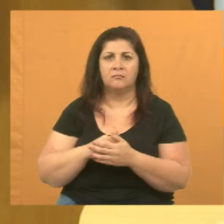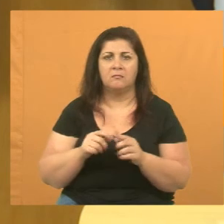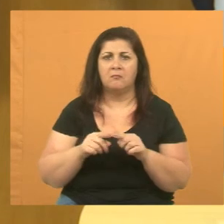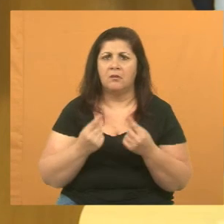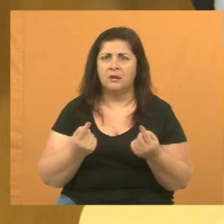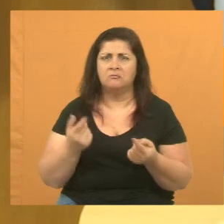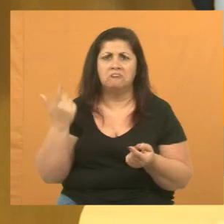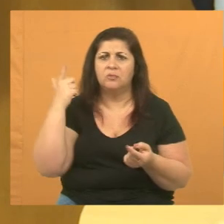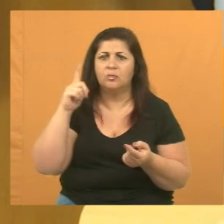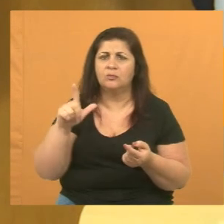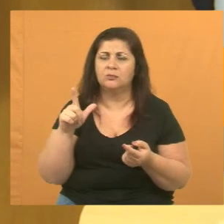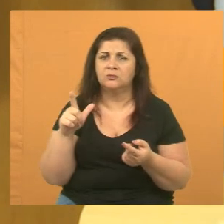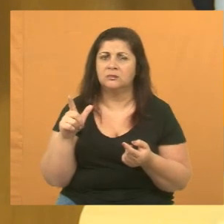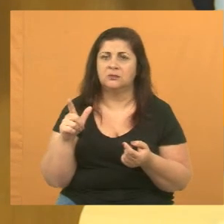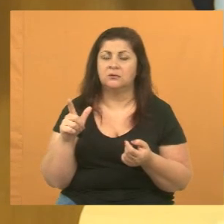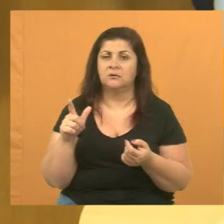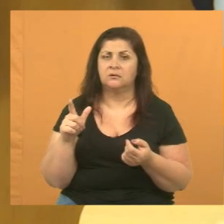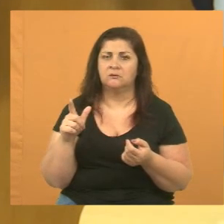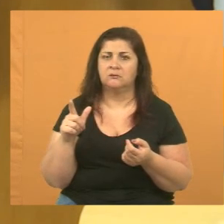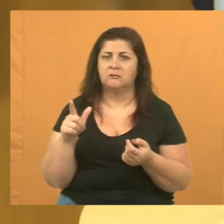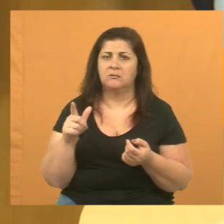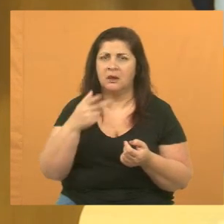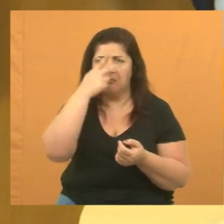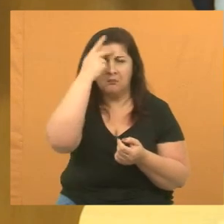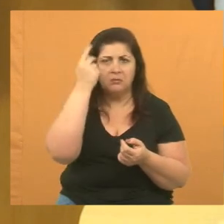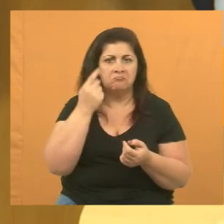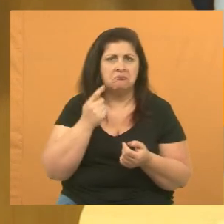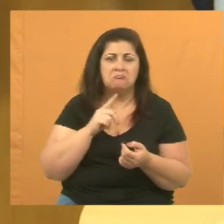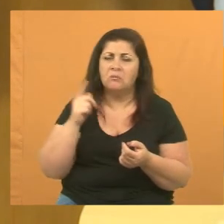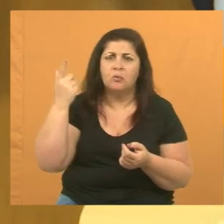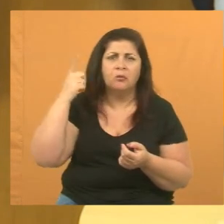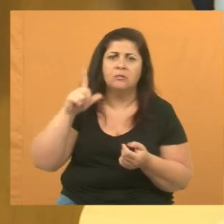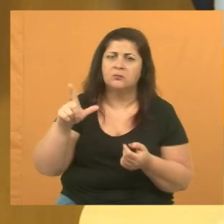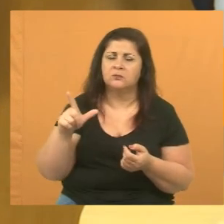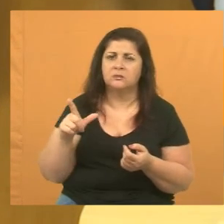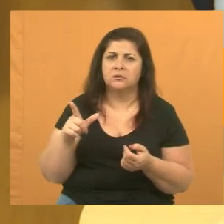não conseguiu, os moradores não conseguiram